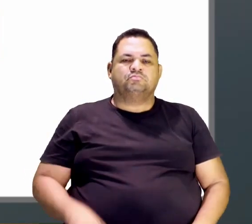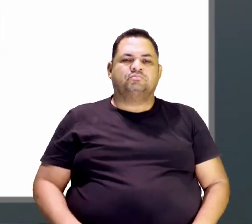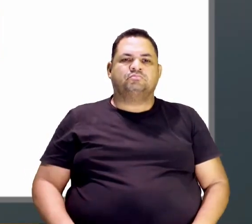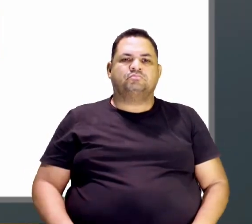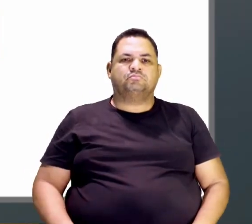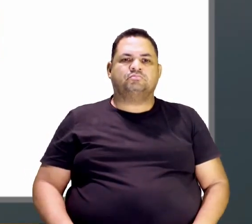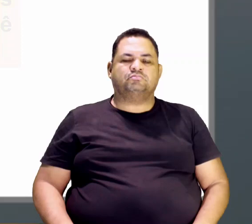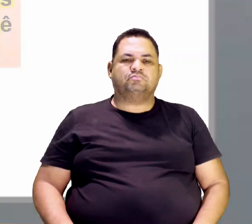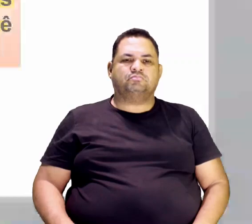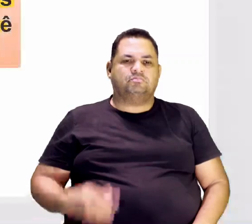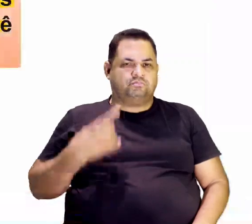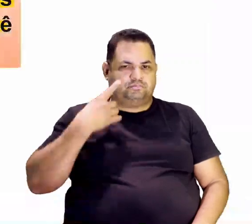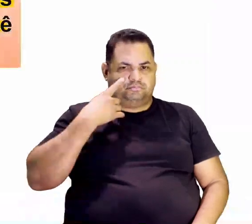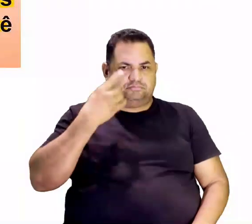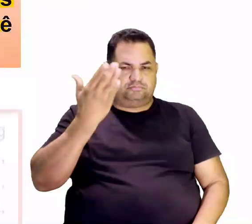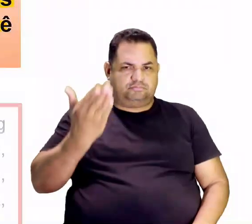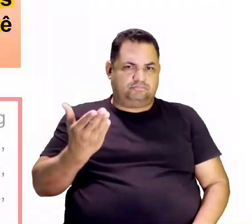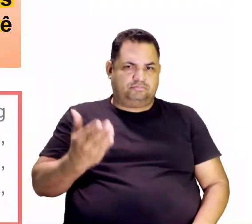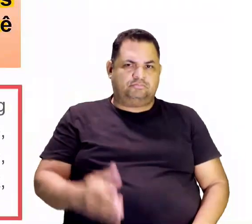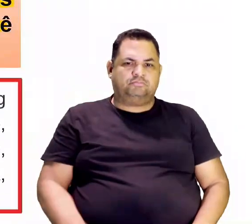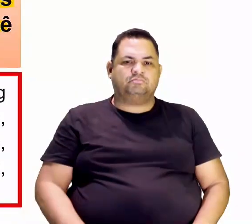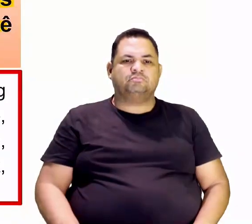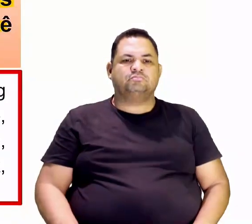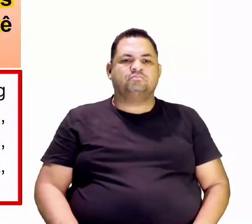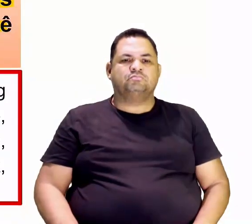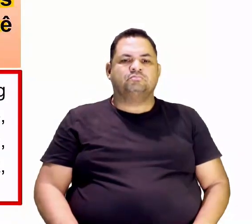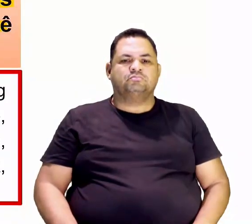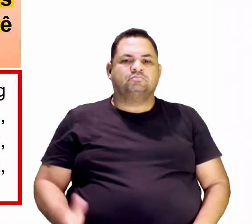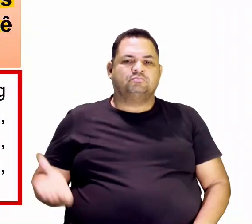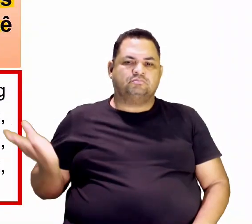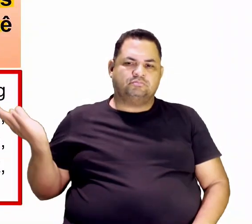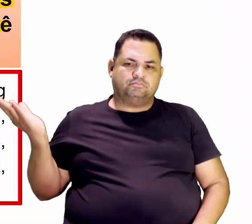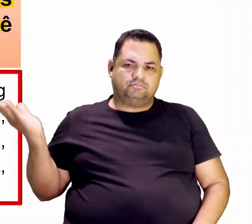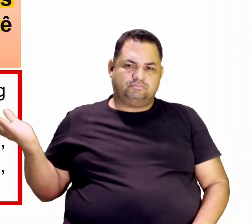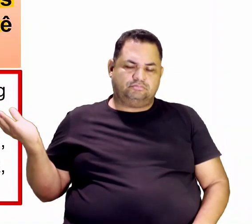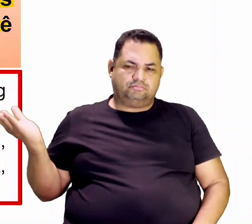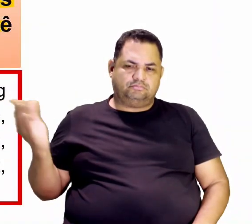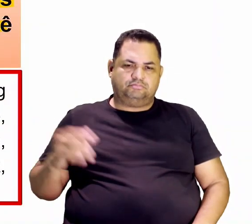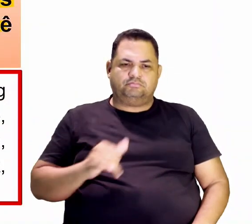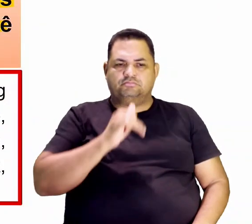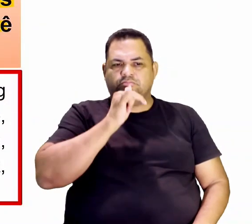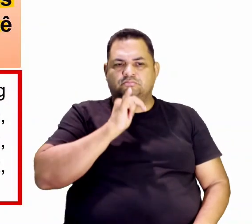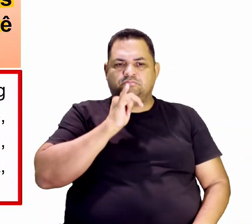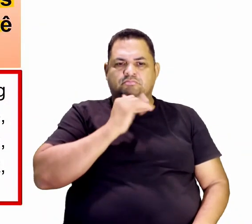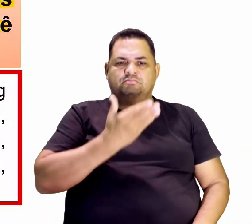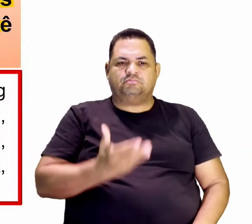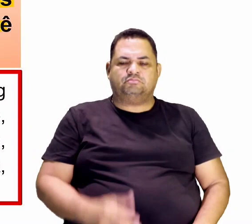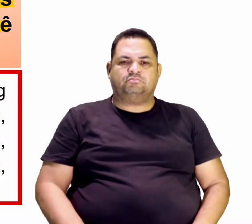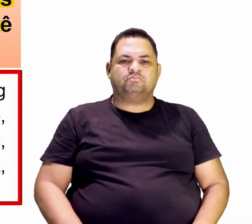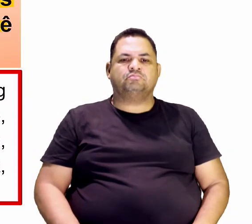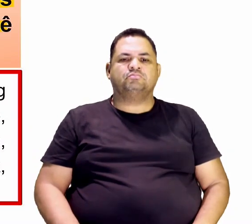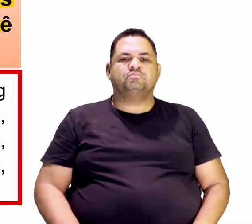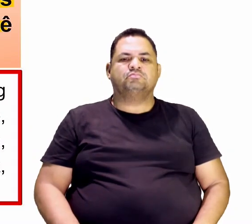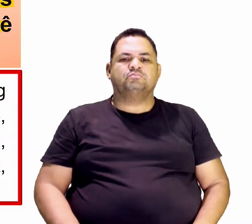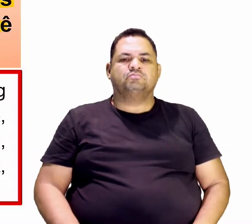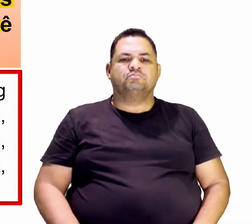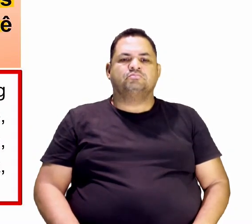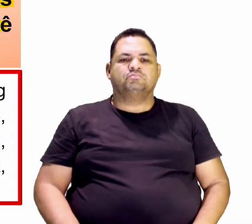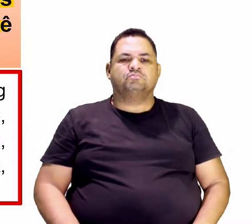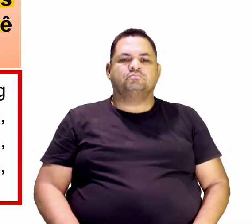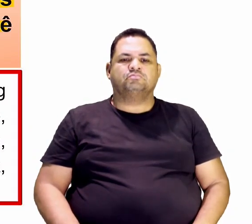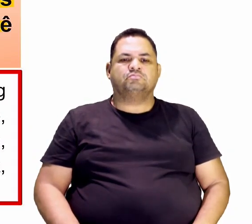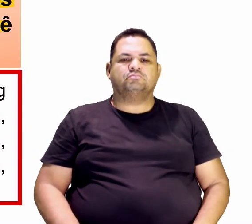agora para você verificar, dá uma olhada. Então eu tenho exemplos dos bikers, a galera que gosta de bike,